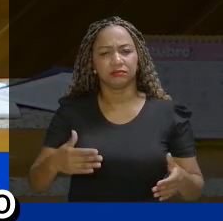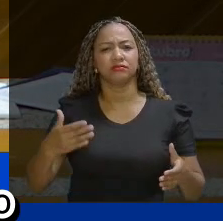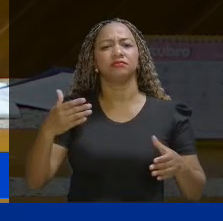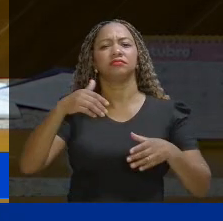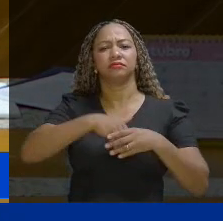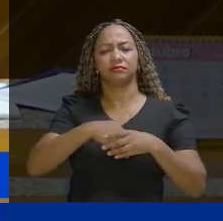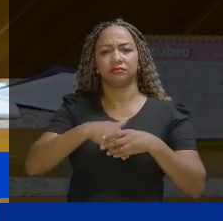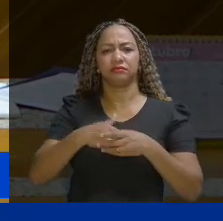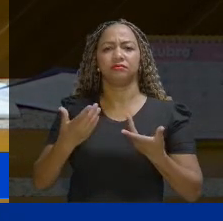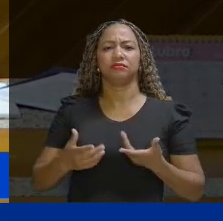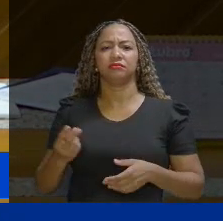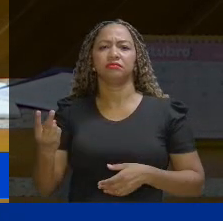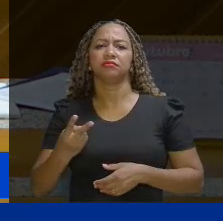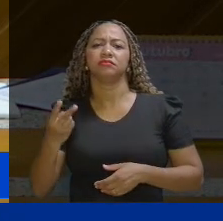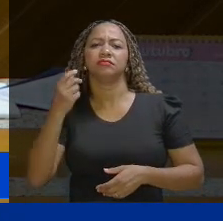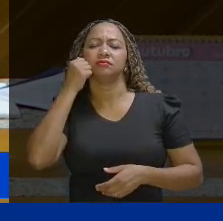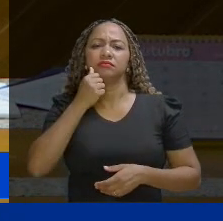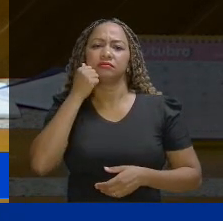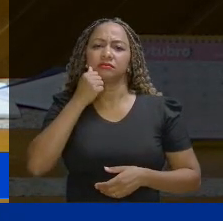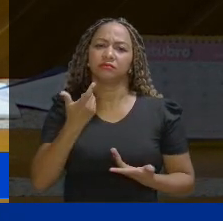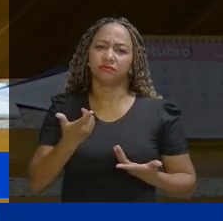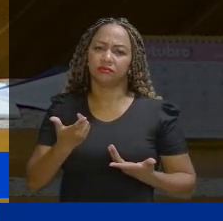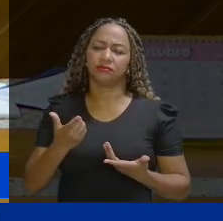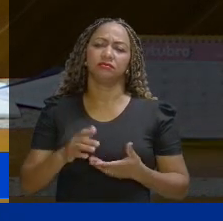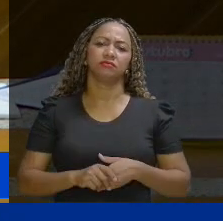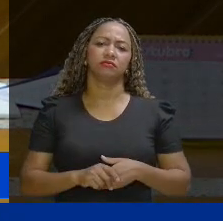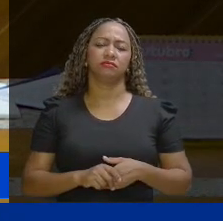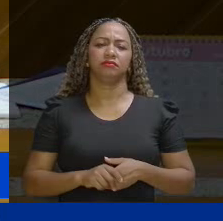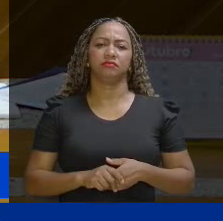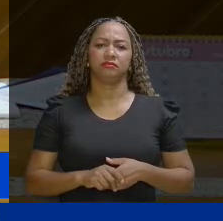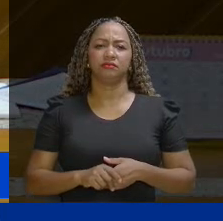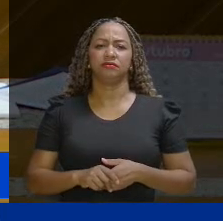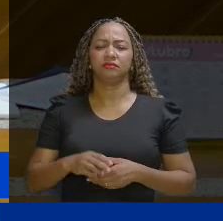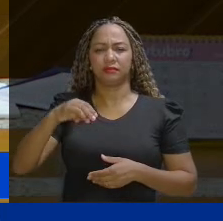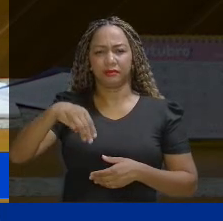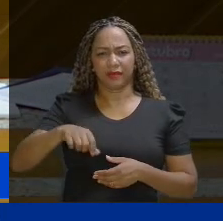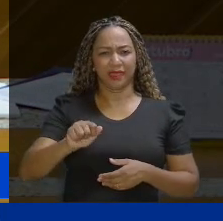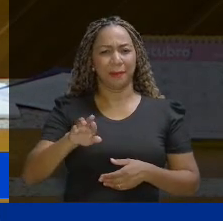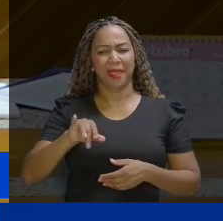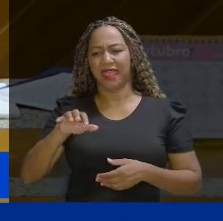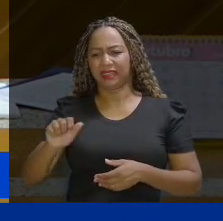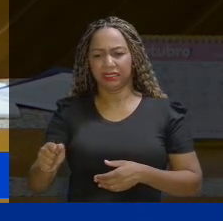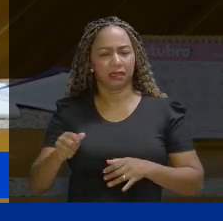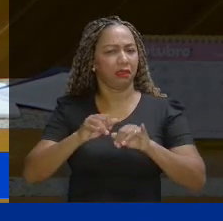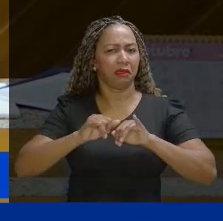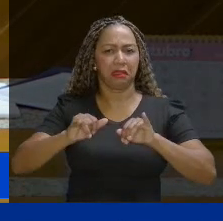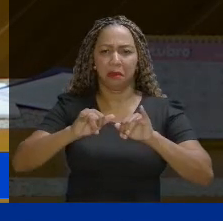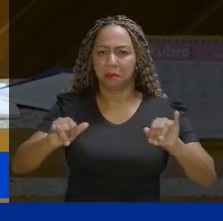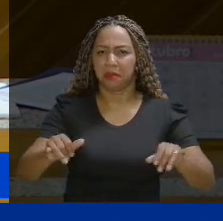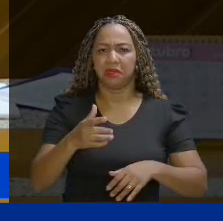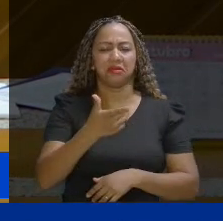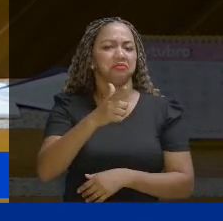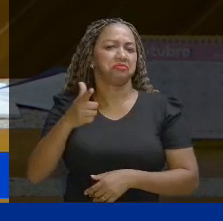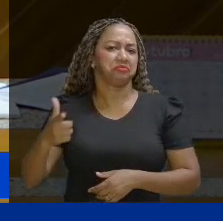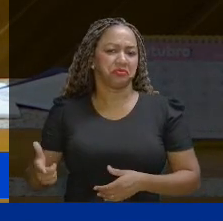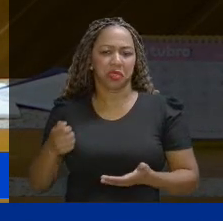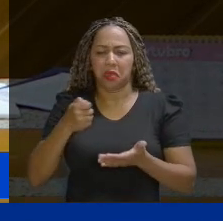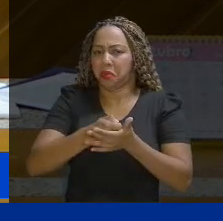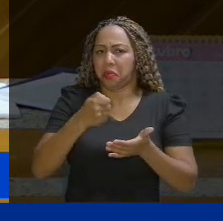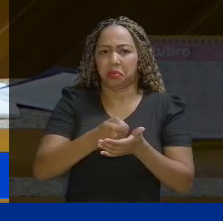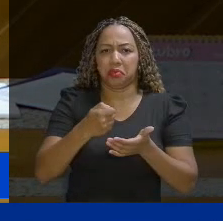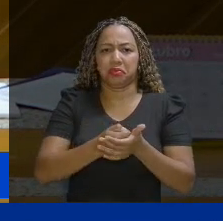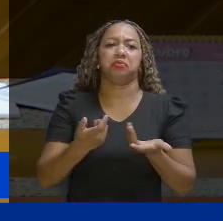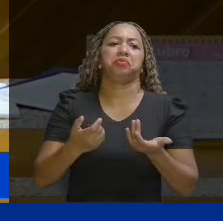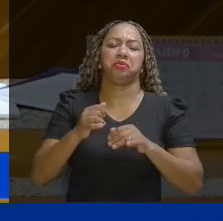Trindade e Joaquina apresentaram prestação de contas de forma individualizada, que Maria Trindade não fez campanha porque não há obrigação